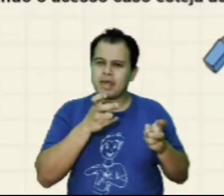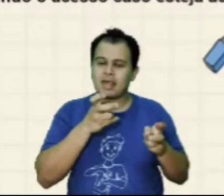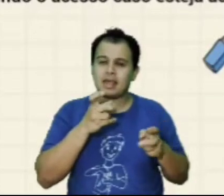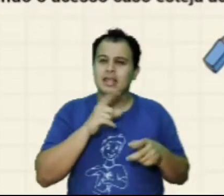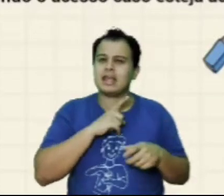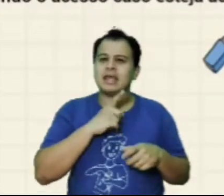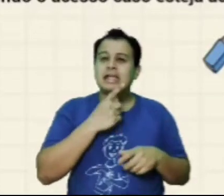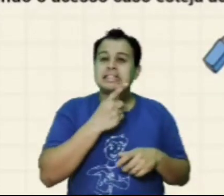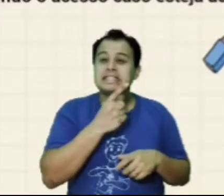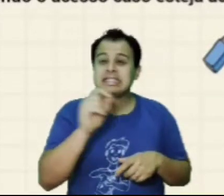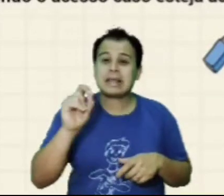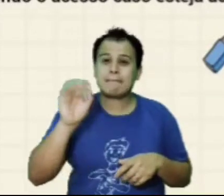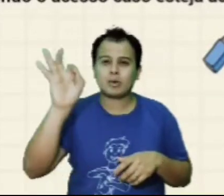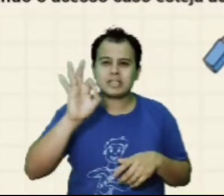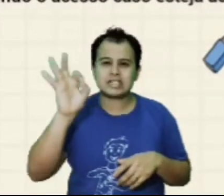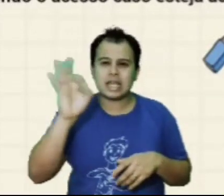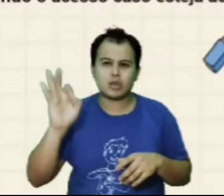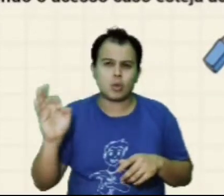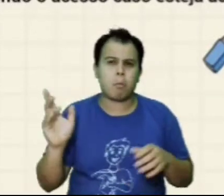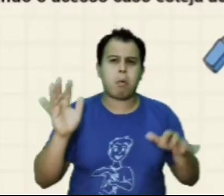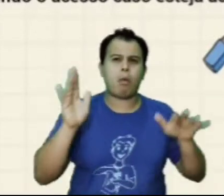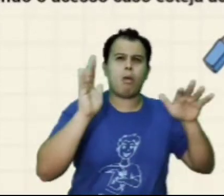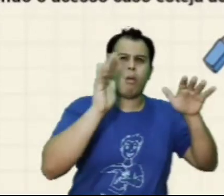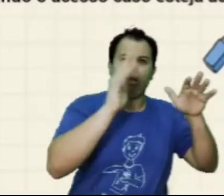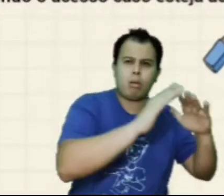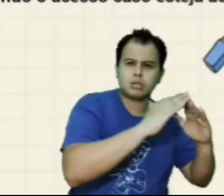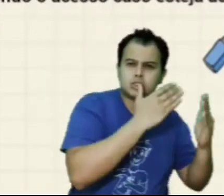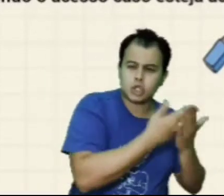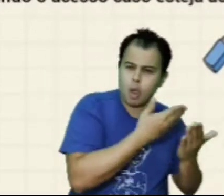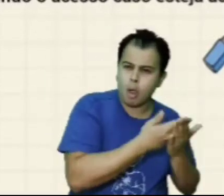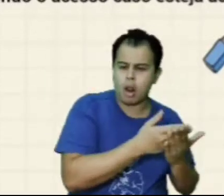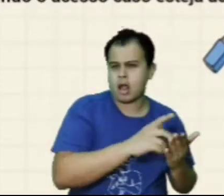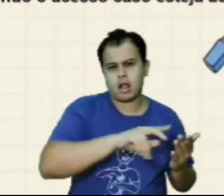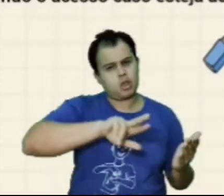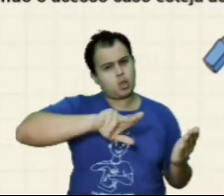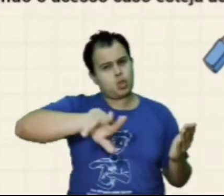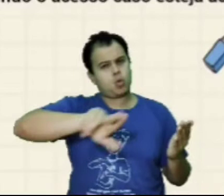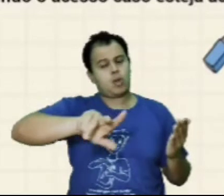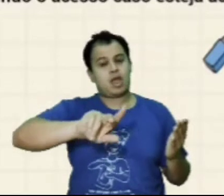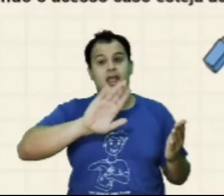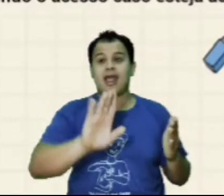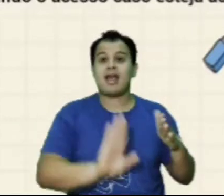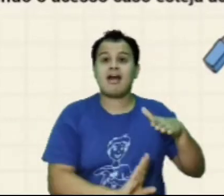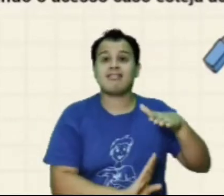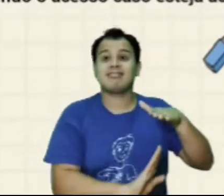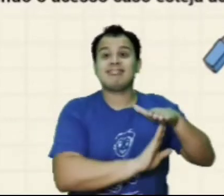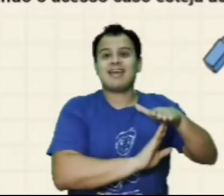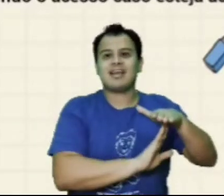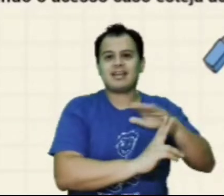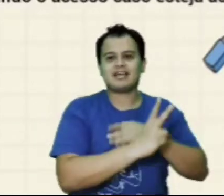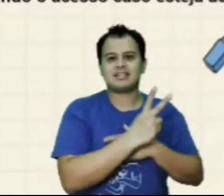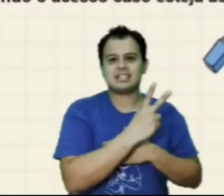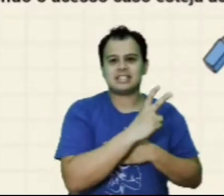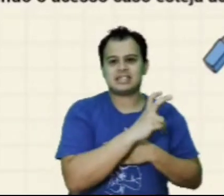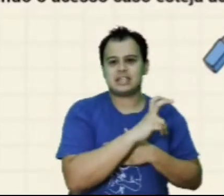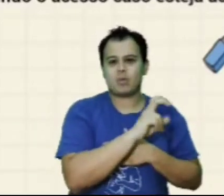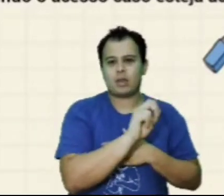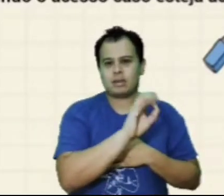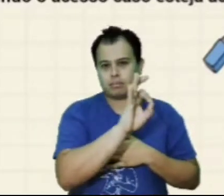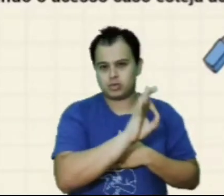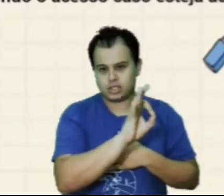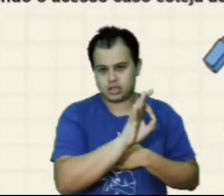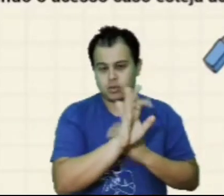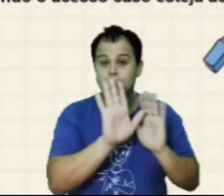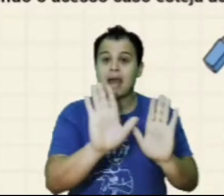voltar 100% dos alunos para a escola. O decreto diz 50%, mas a gente vai começar